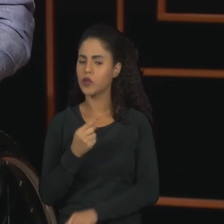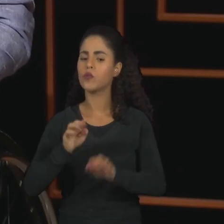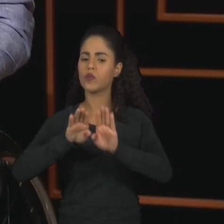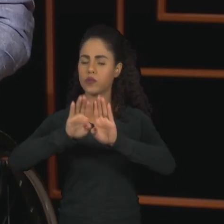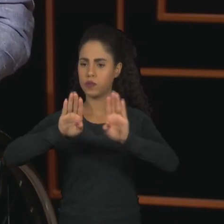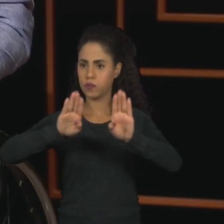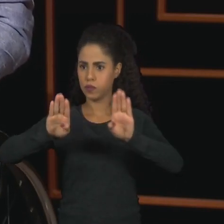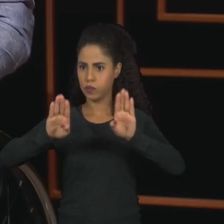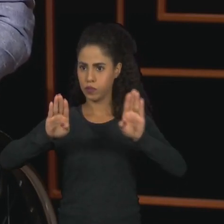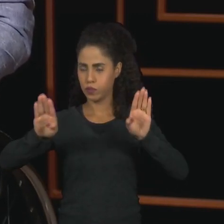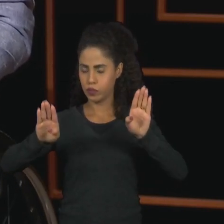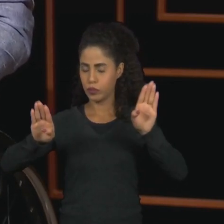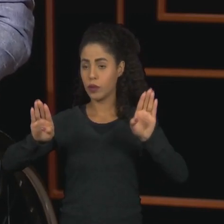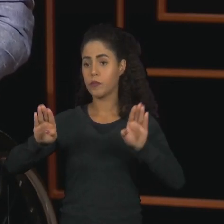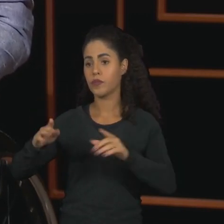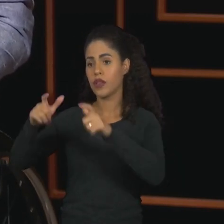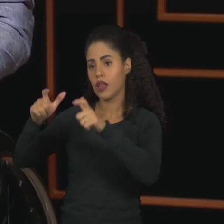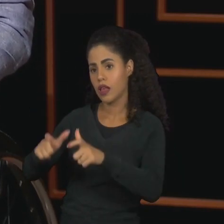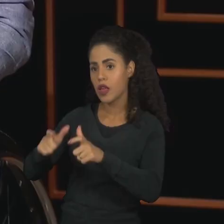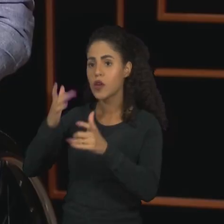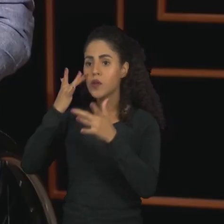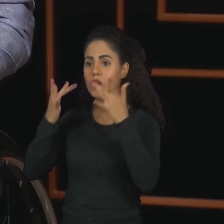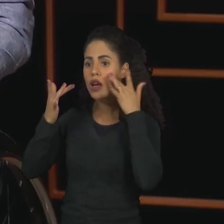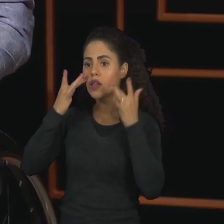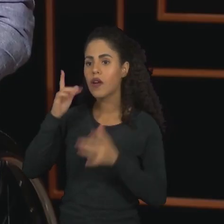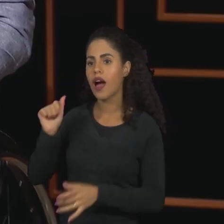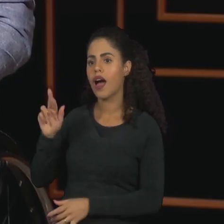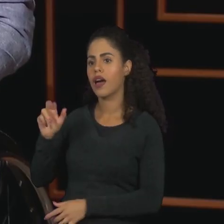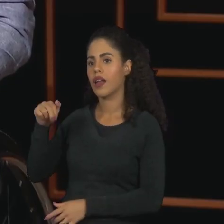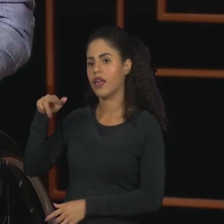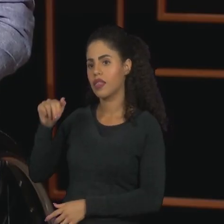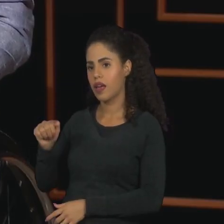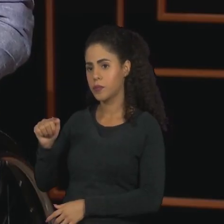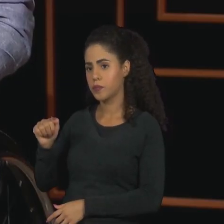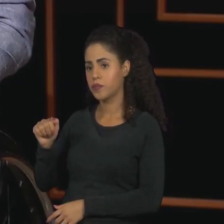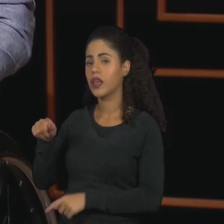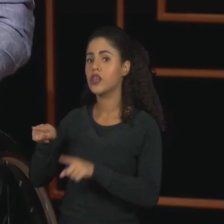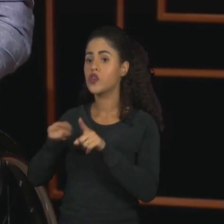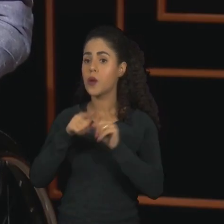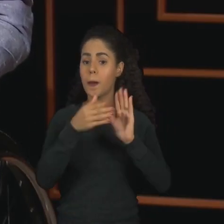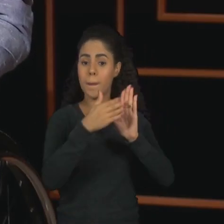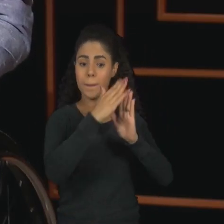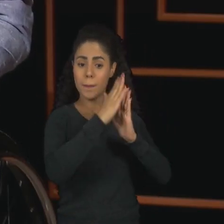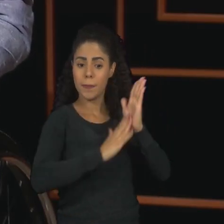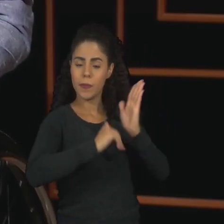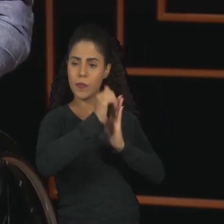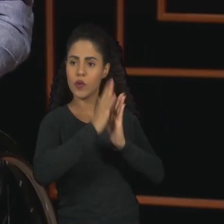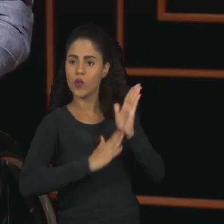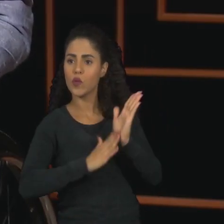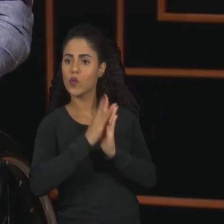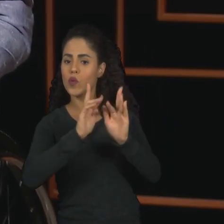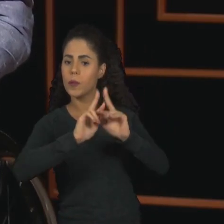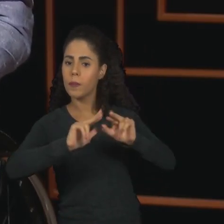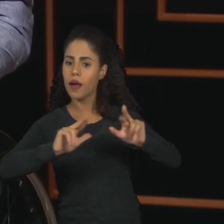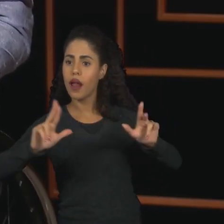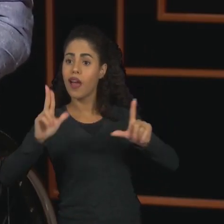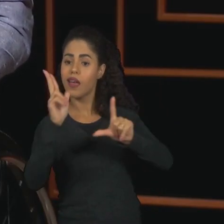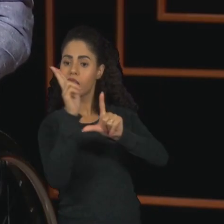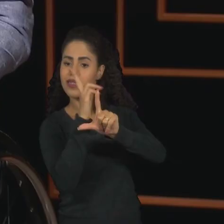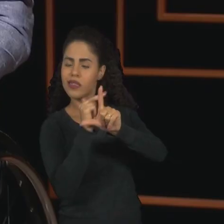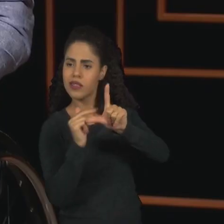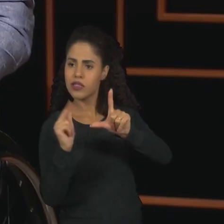exposição na galeria do Teatro de Arena, de pinturas e